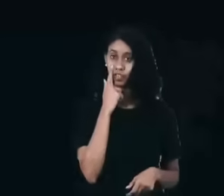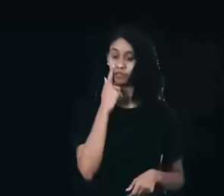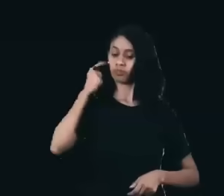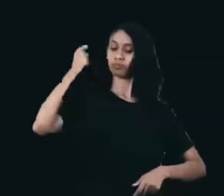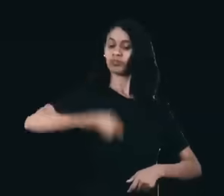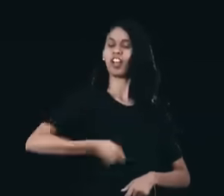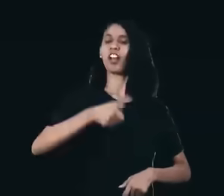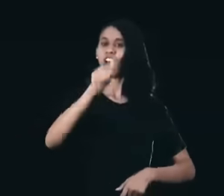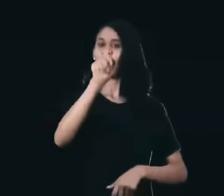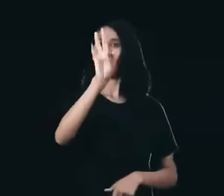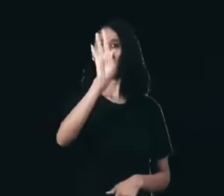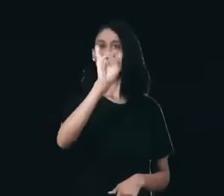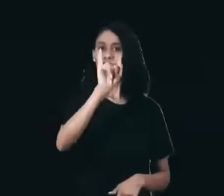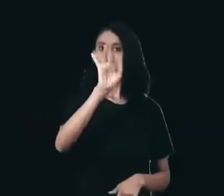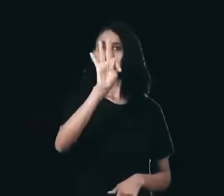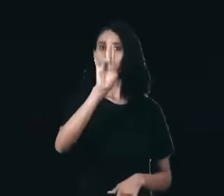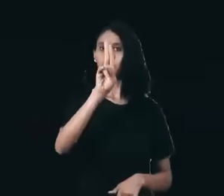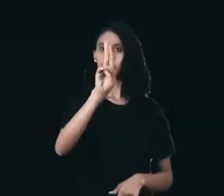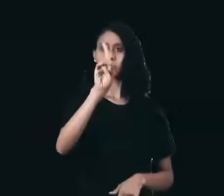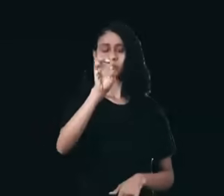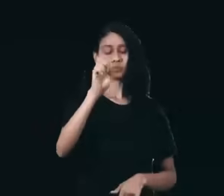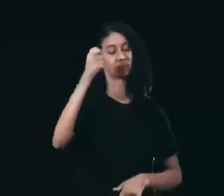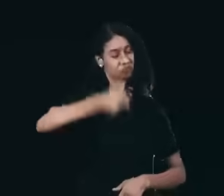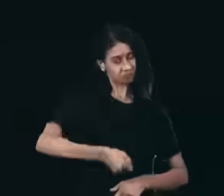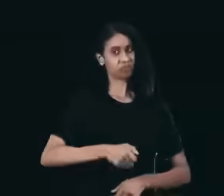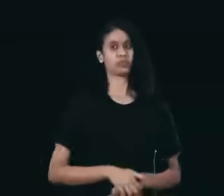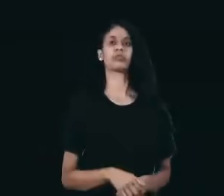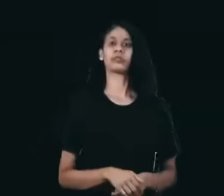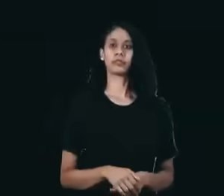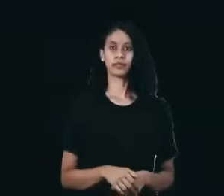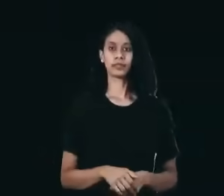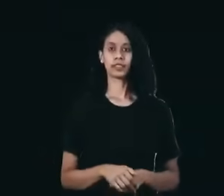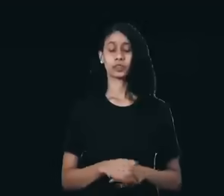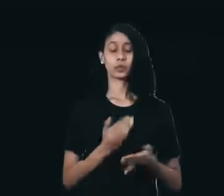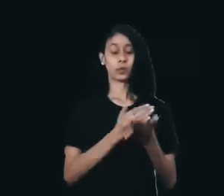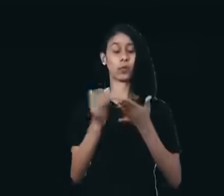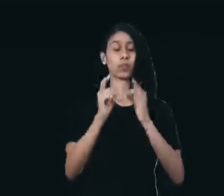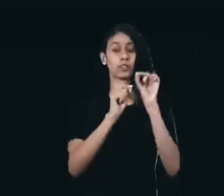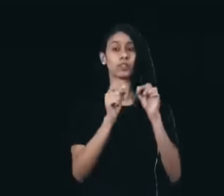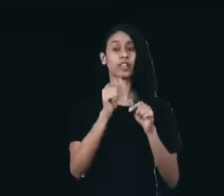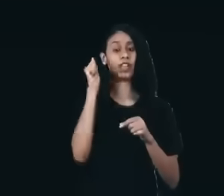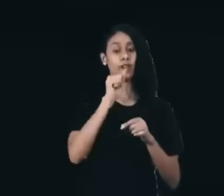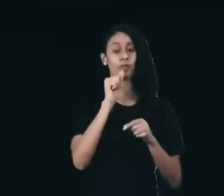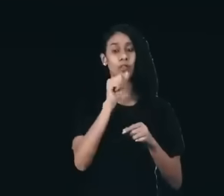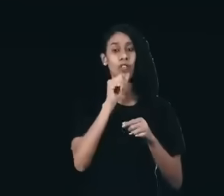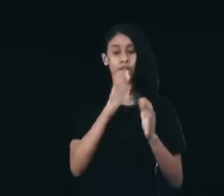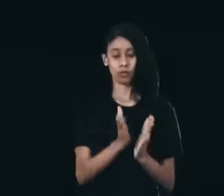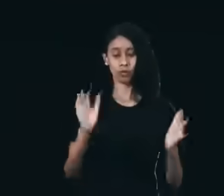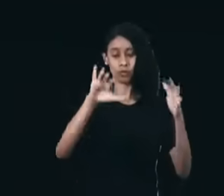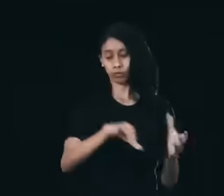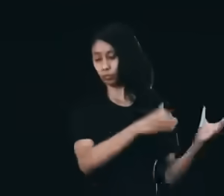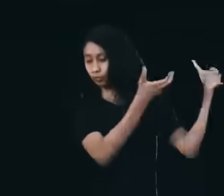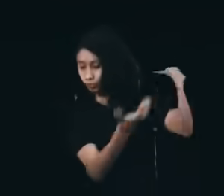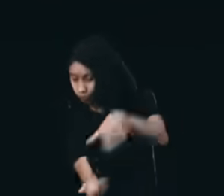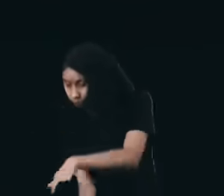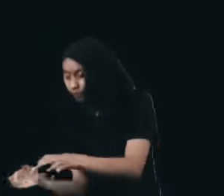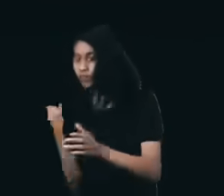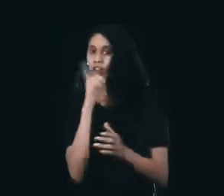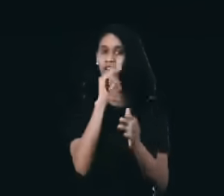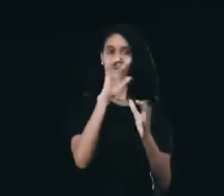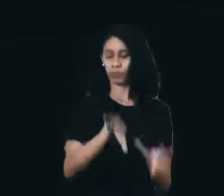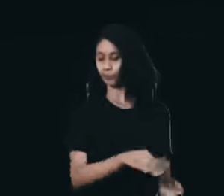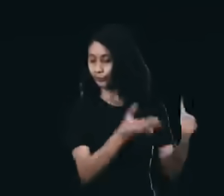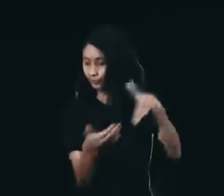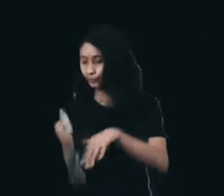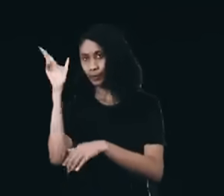ver algumas partes do texto. A primeira parte que o texto diz que ela esvaziou os cântaros para dar água aos